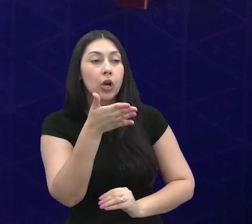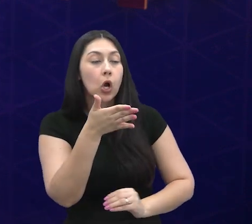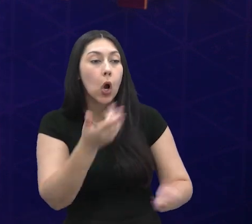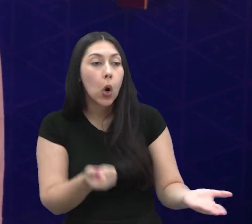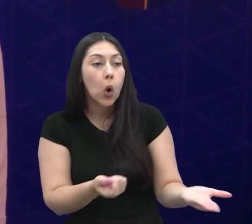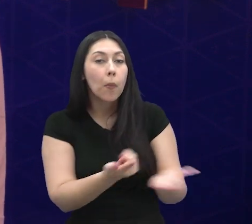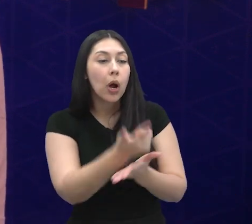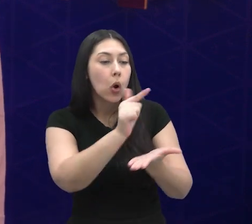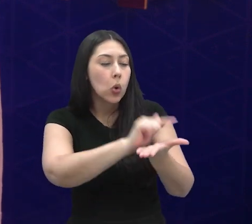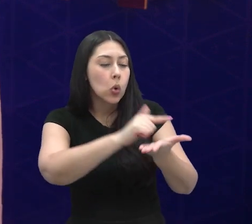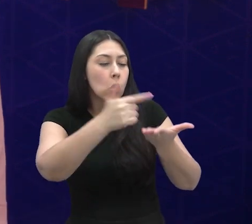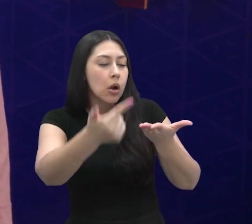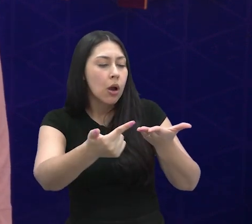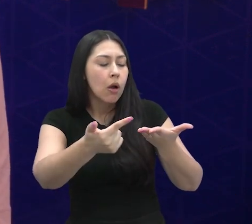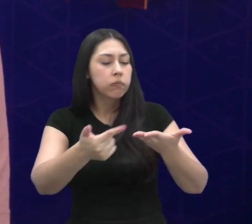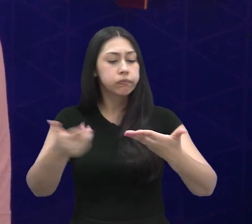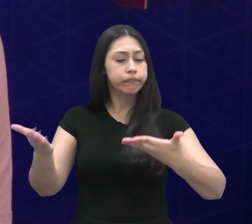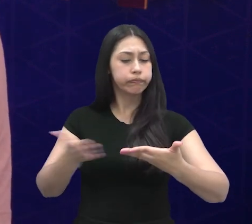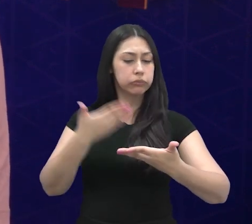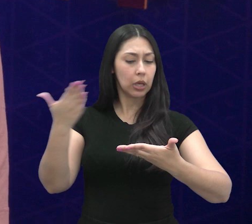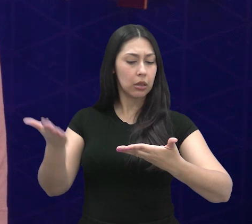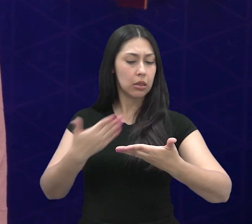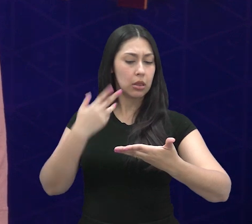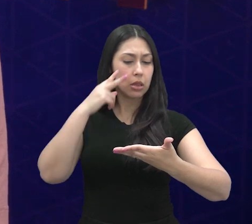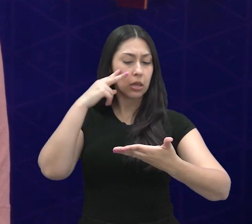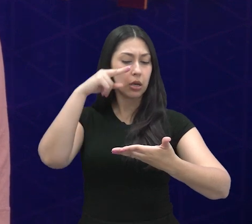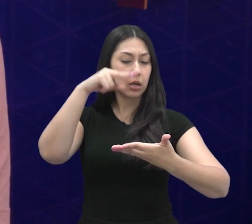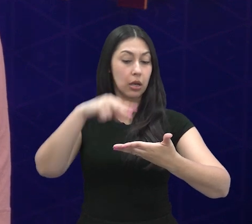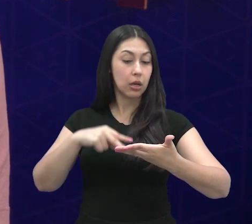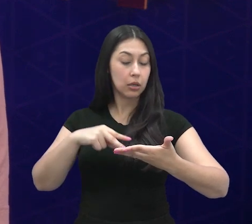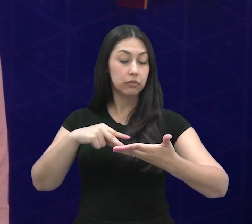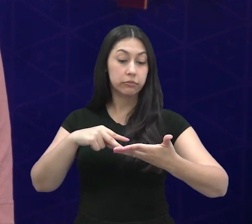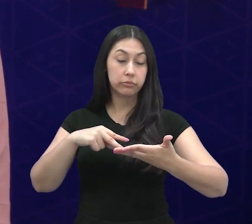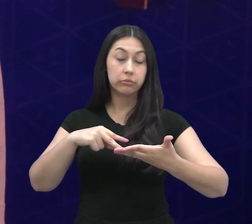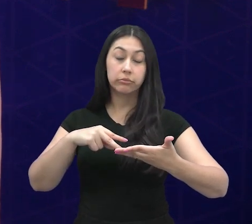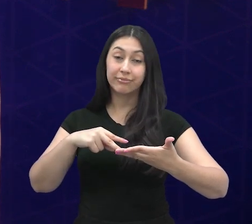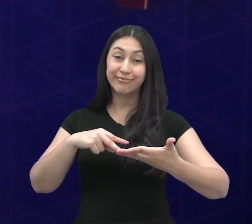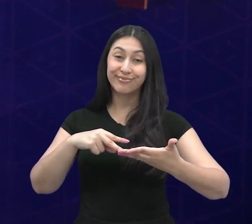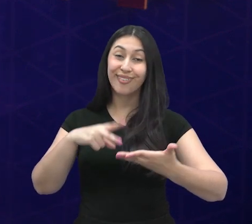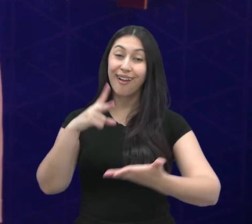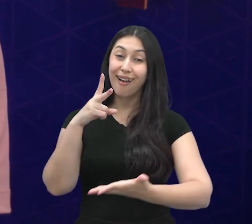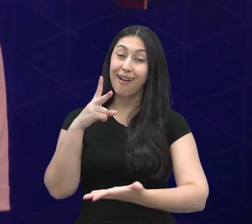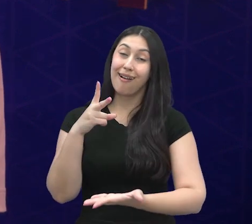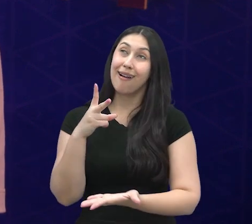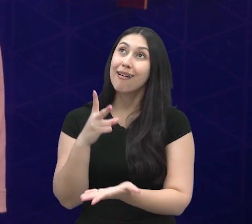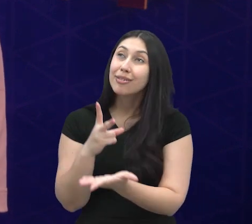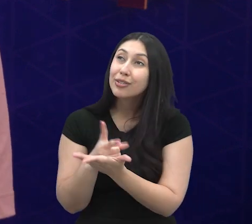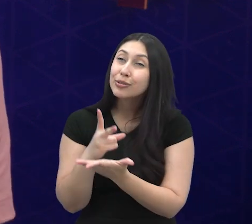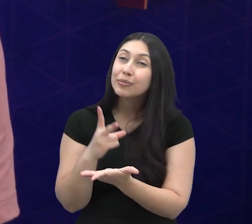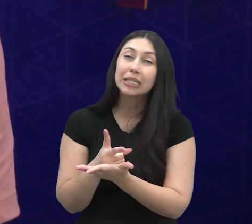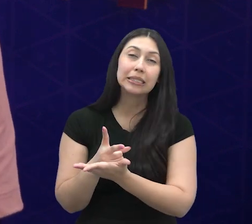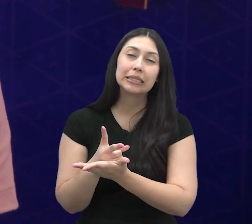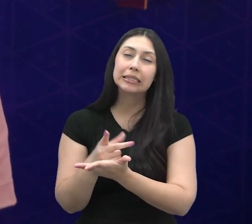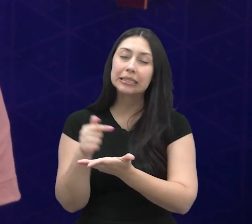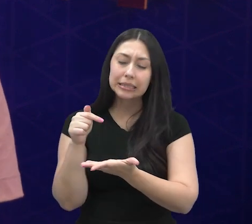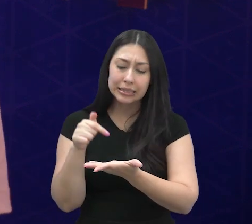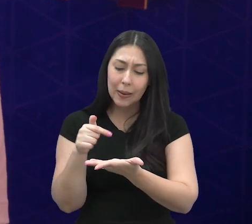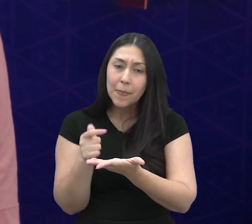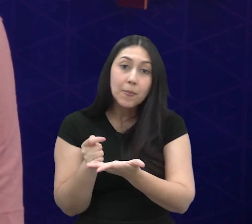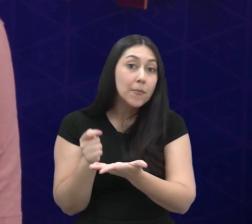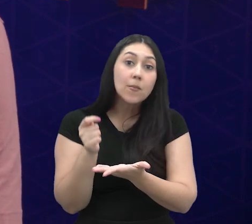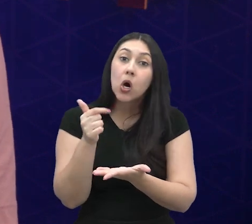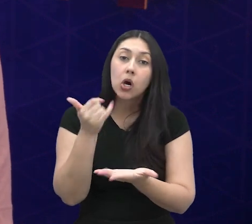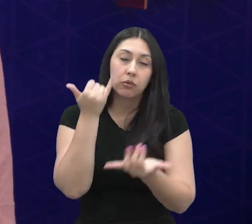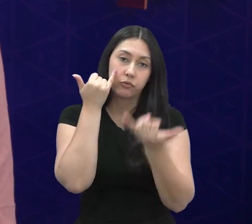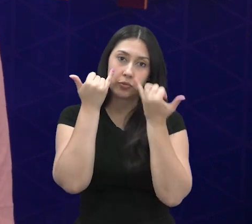comprar um jornal do dia e ler ali as notícias, ele ainda ia estar limitado ao número de notícias que